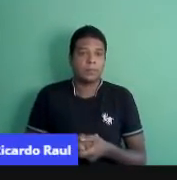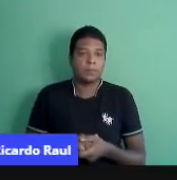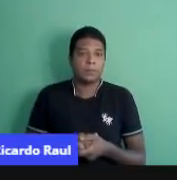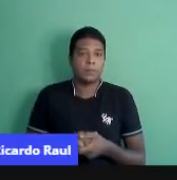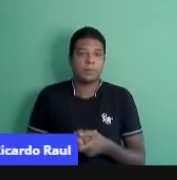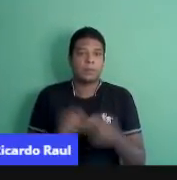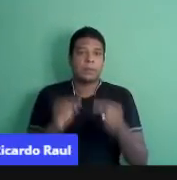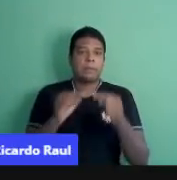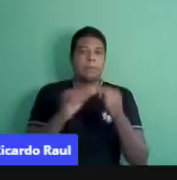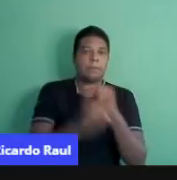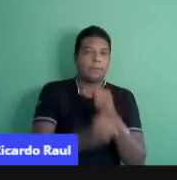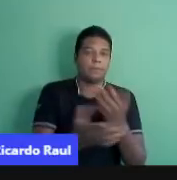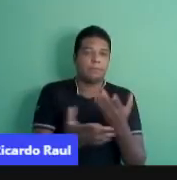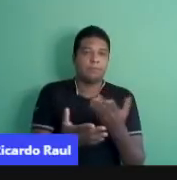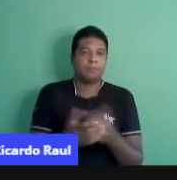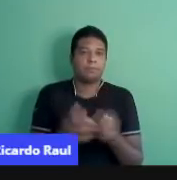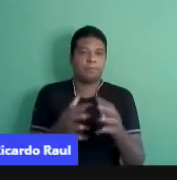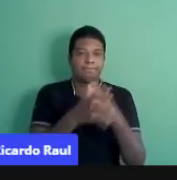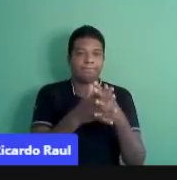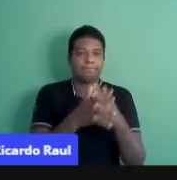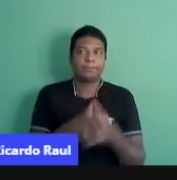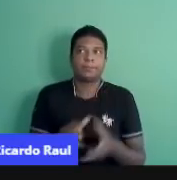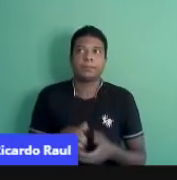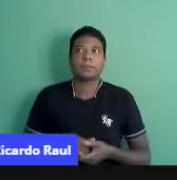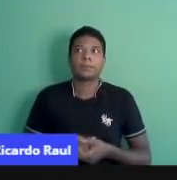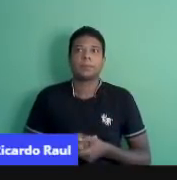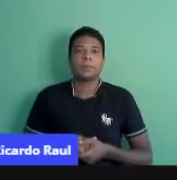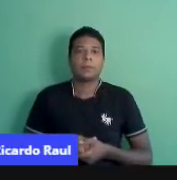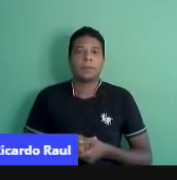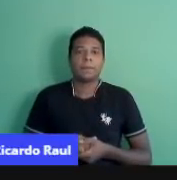interferir. Próximo, por favor.